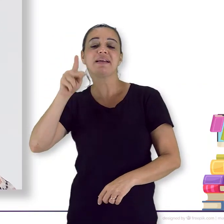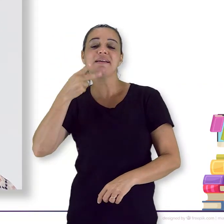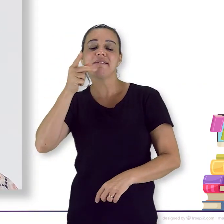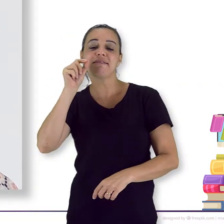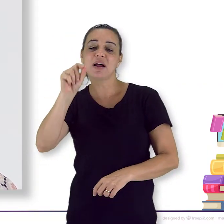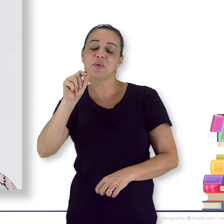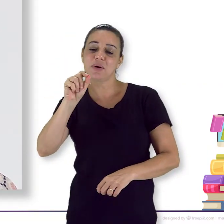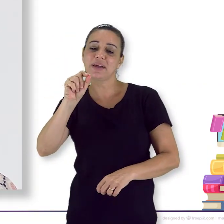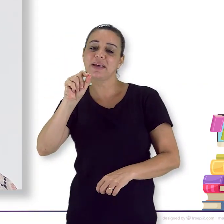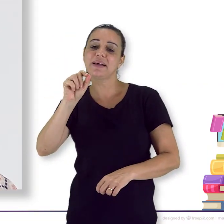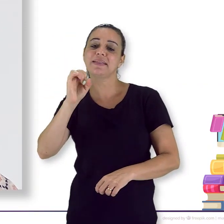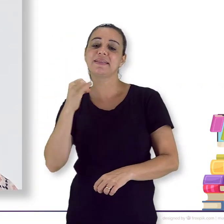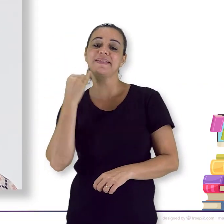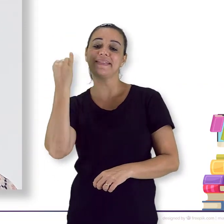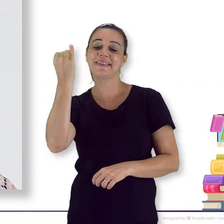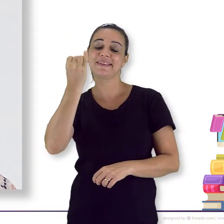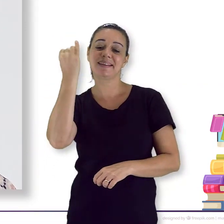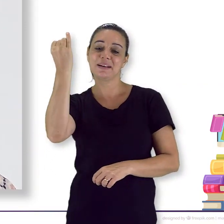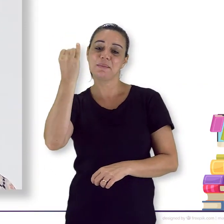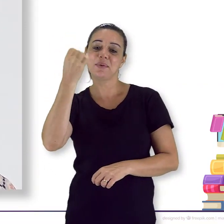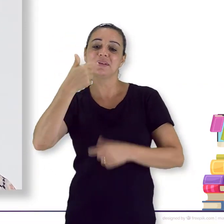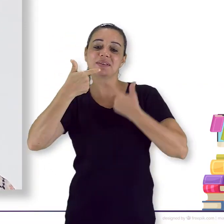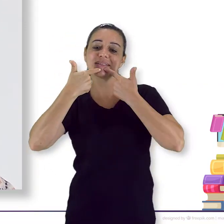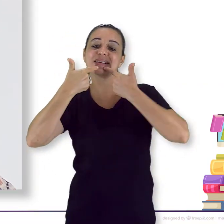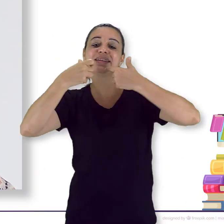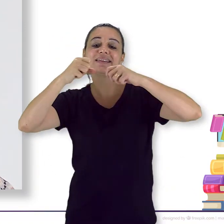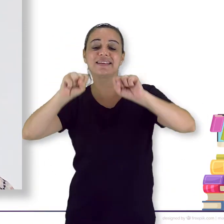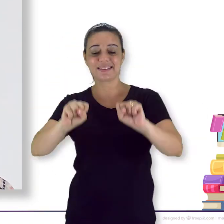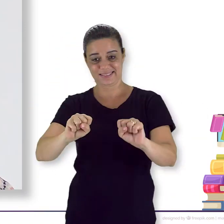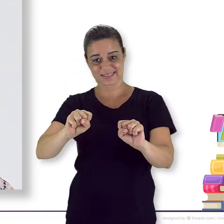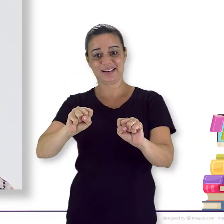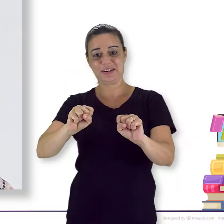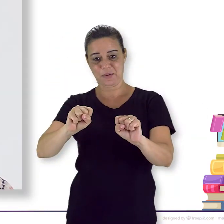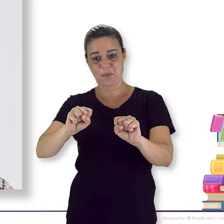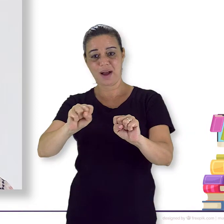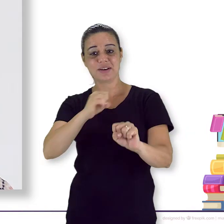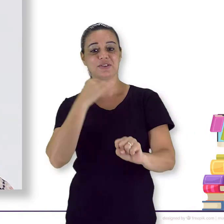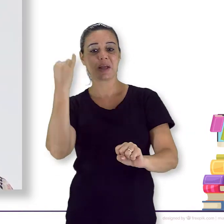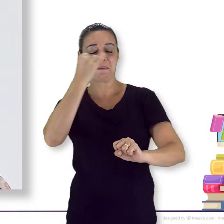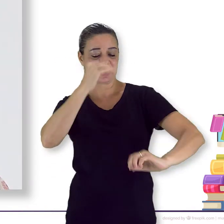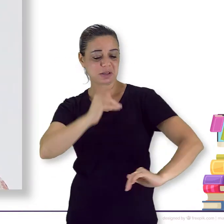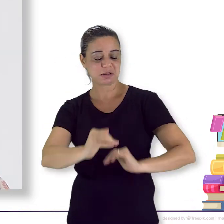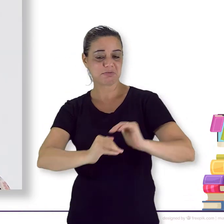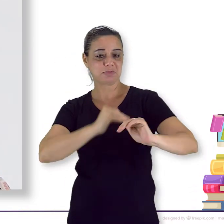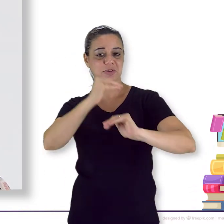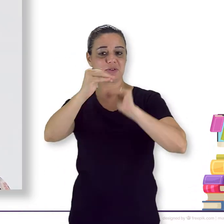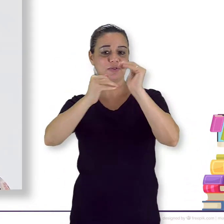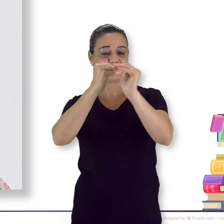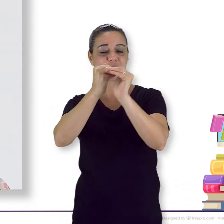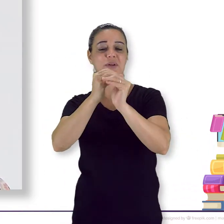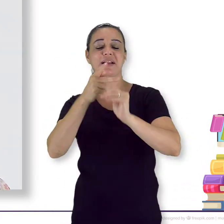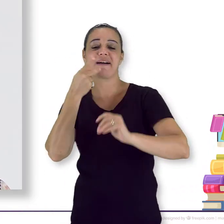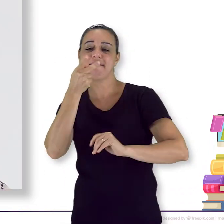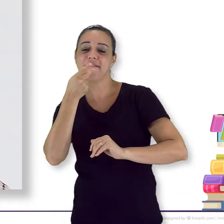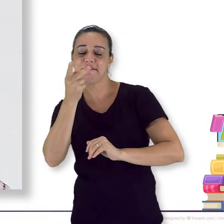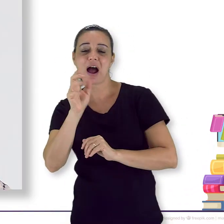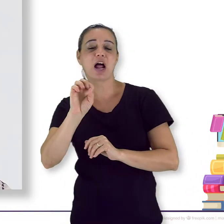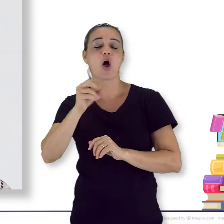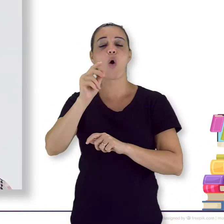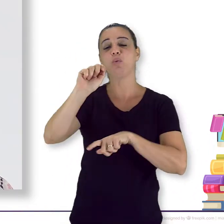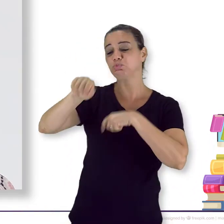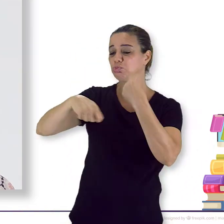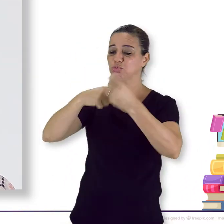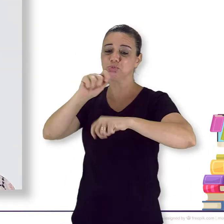linguagem, justamente porque ele corrobora com Vygotsky, no momento que ele fala que a nossa